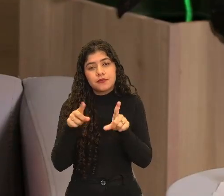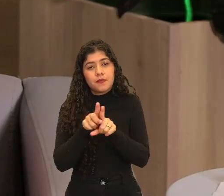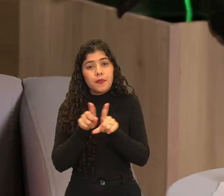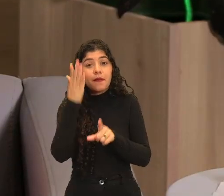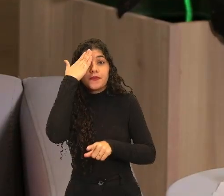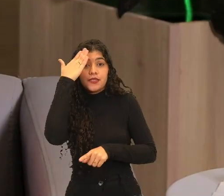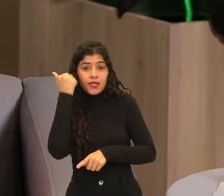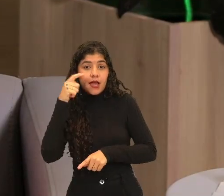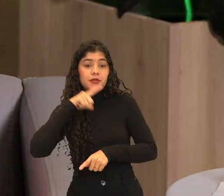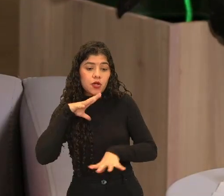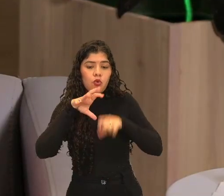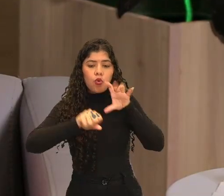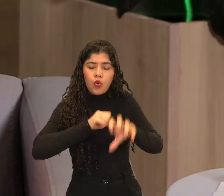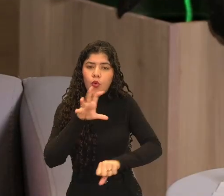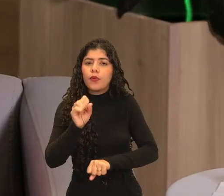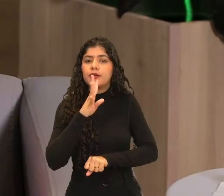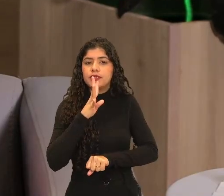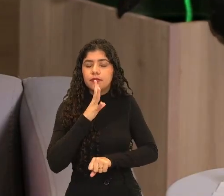sabe, quem busca o conhecimento,